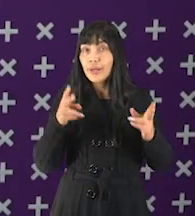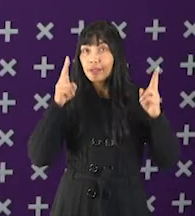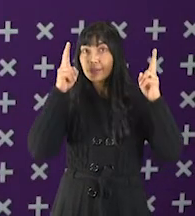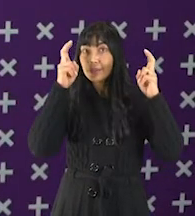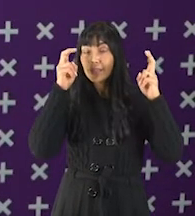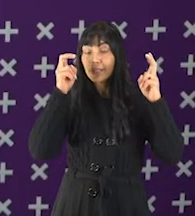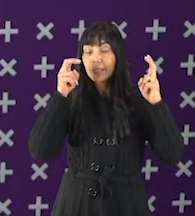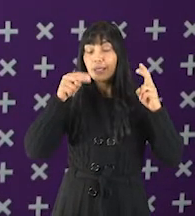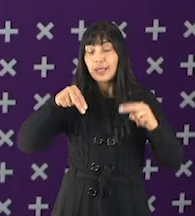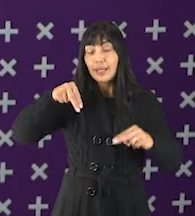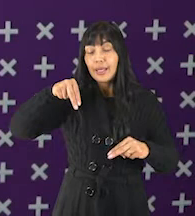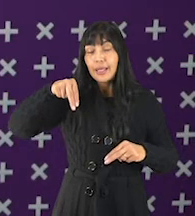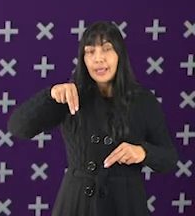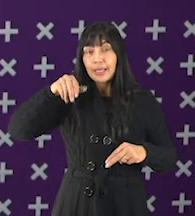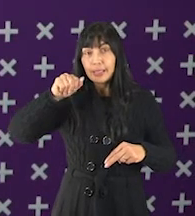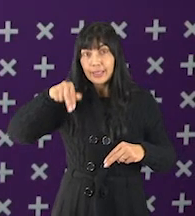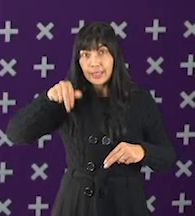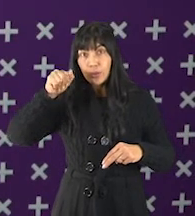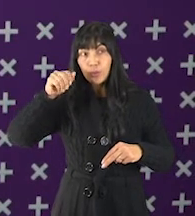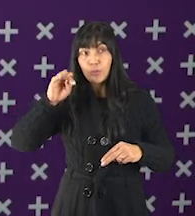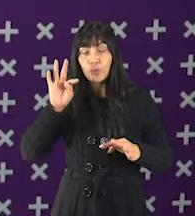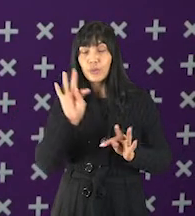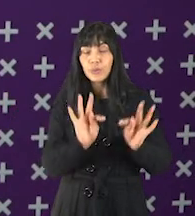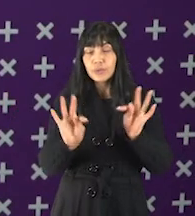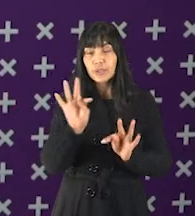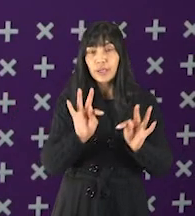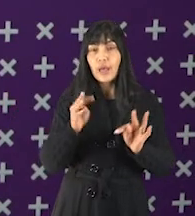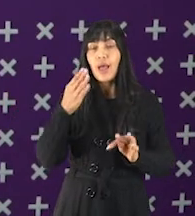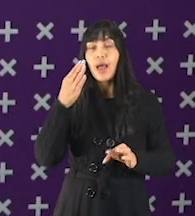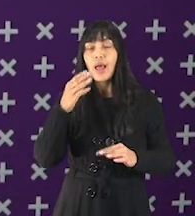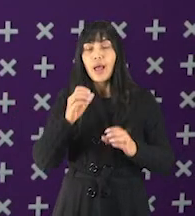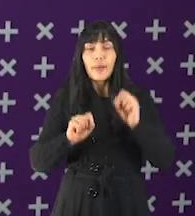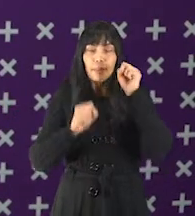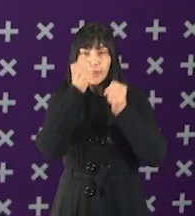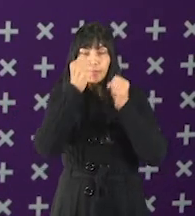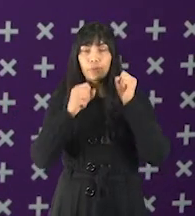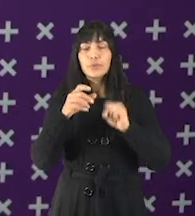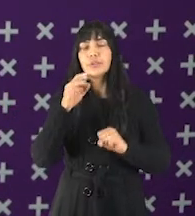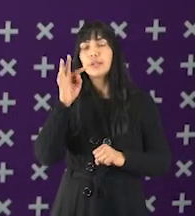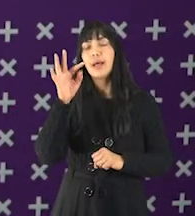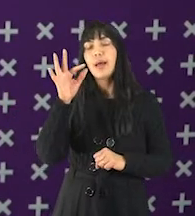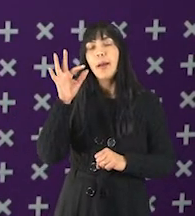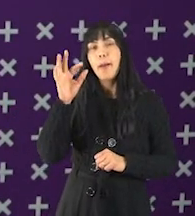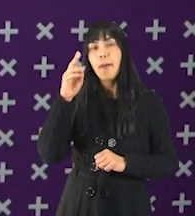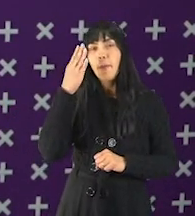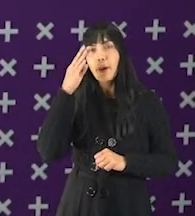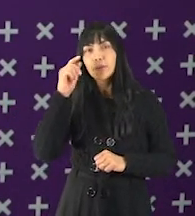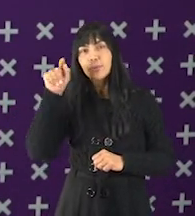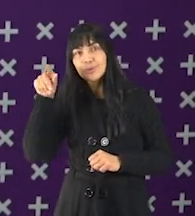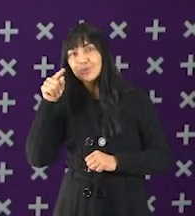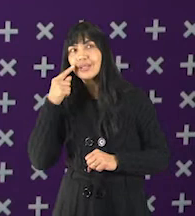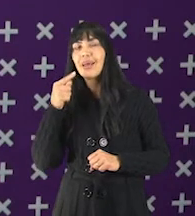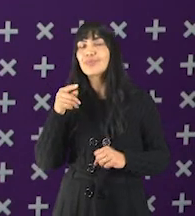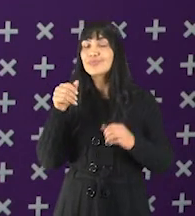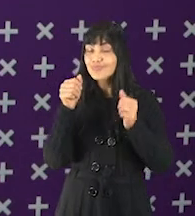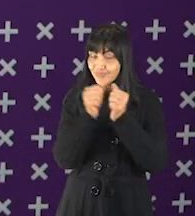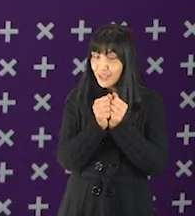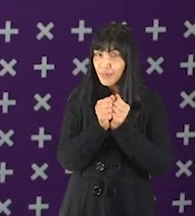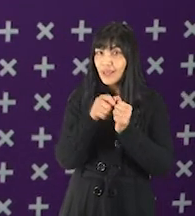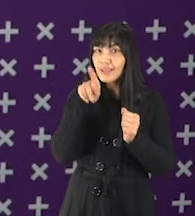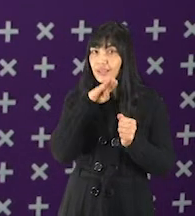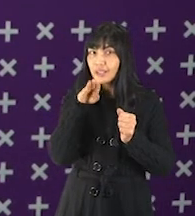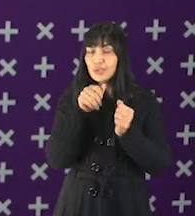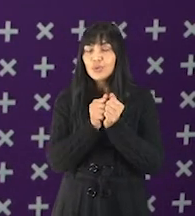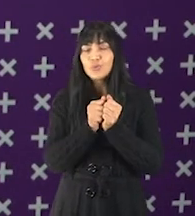questão das novas tecnologias também, usando a indústria 4.0, a digitalização, que são as recentes aliadas dos